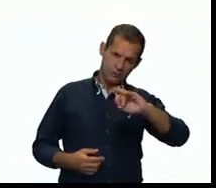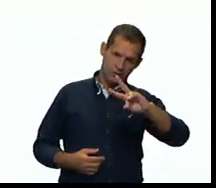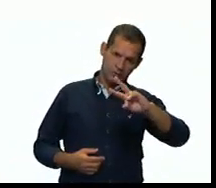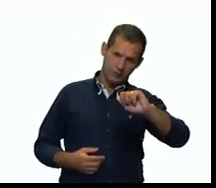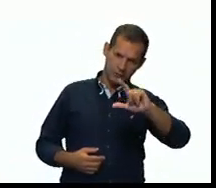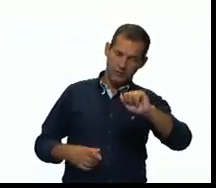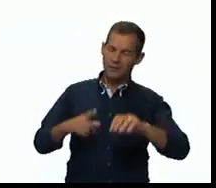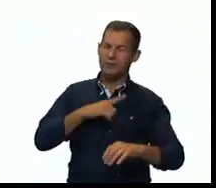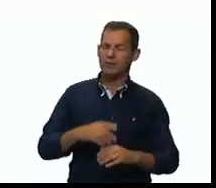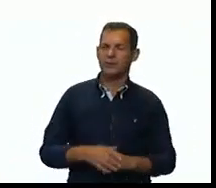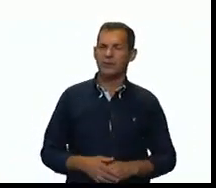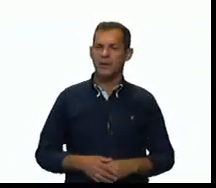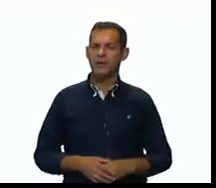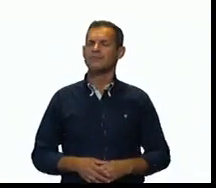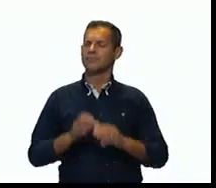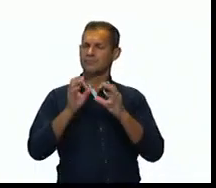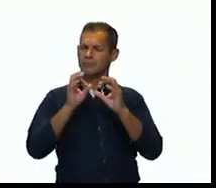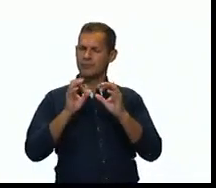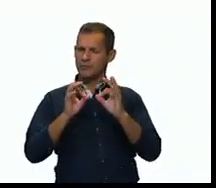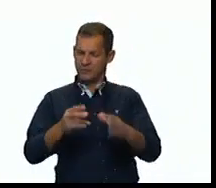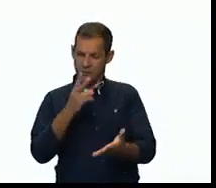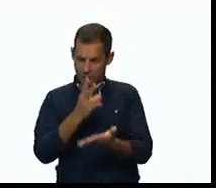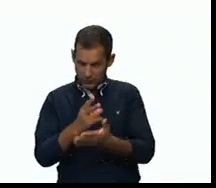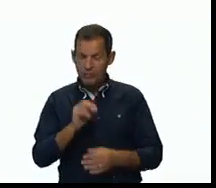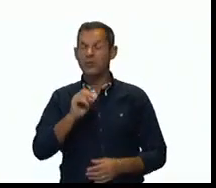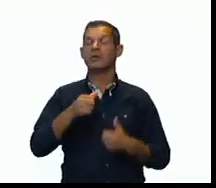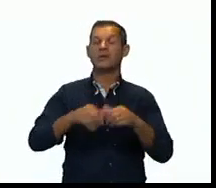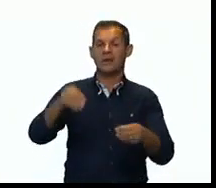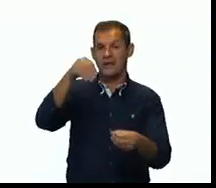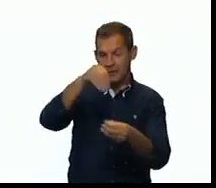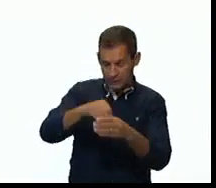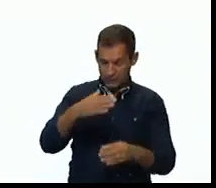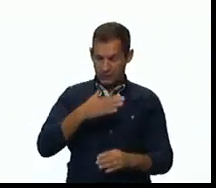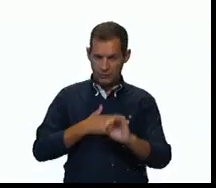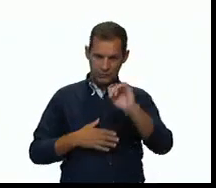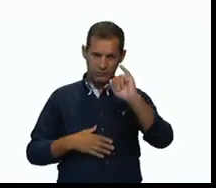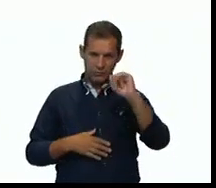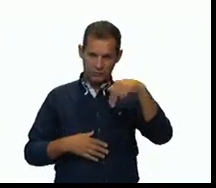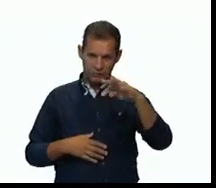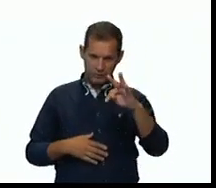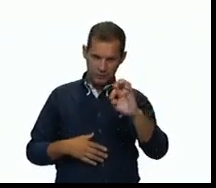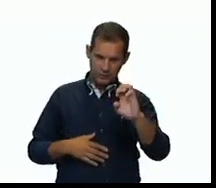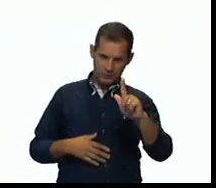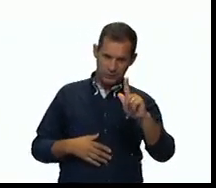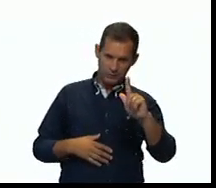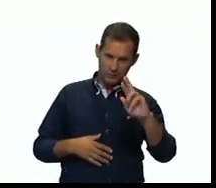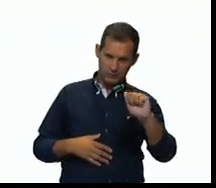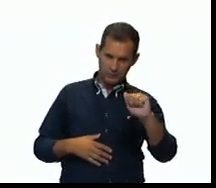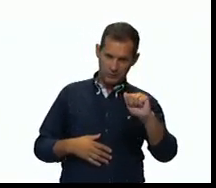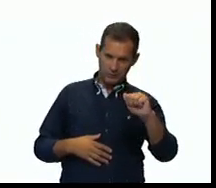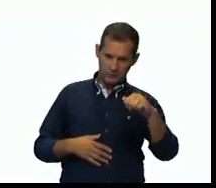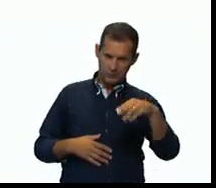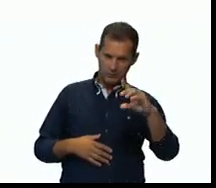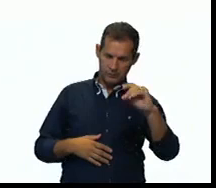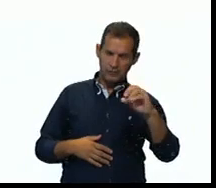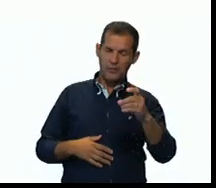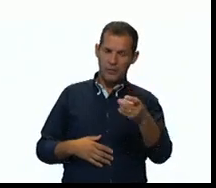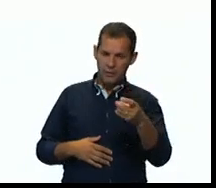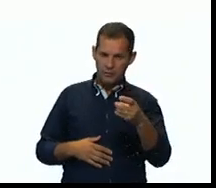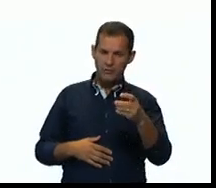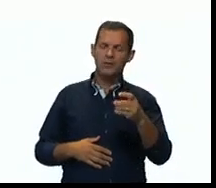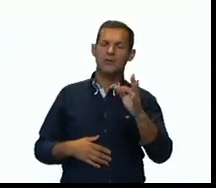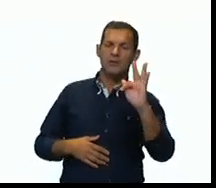tenho que ter exatamente o que está dentro do meu integrando, que é a f' de x. Aí está